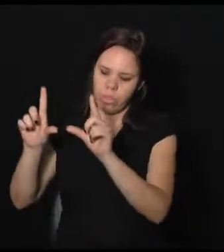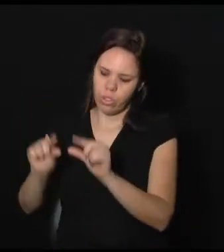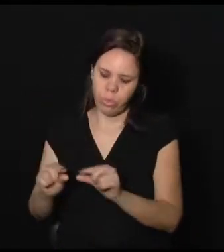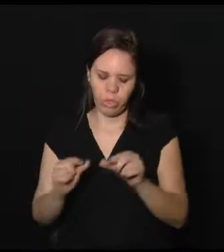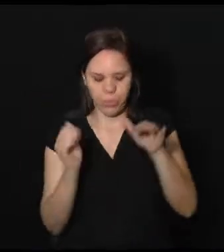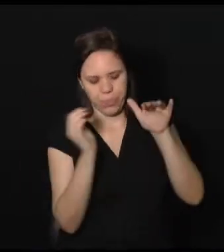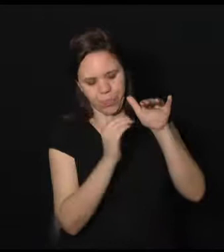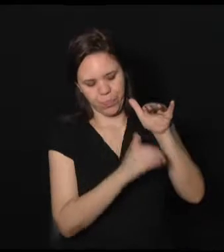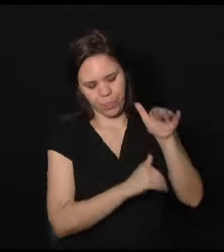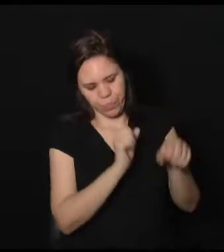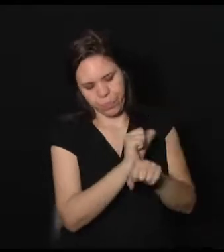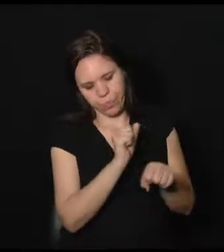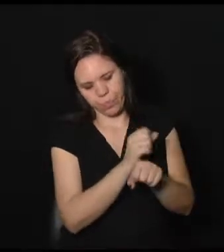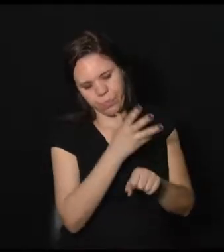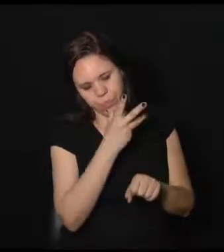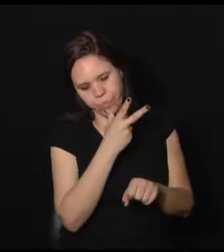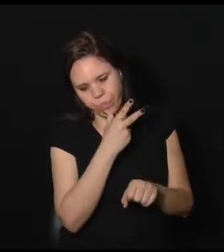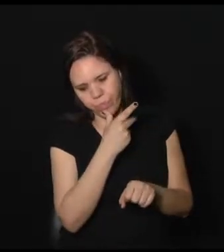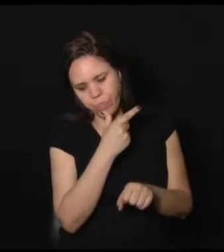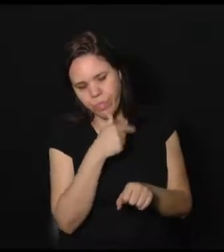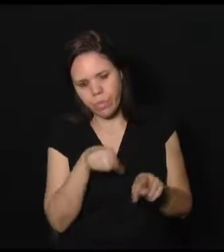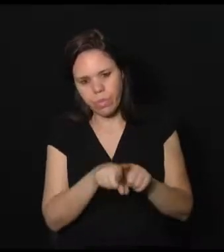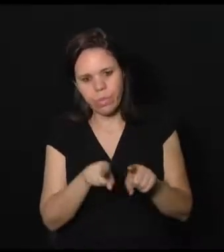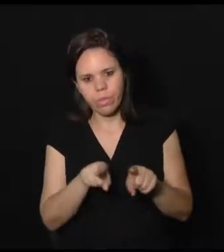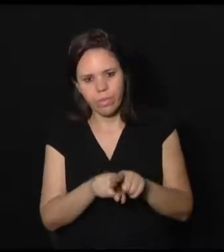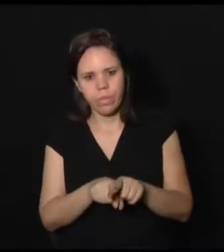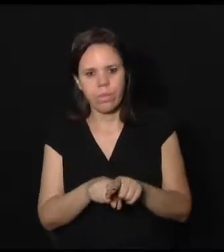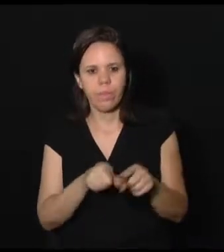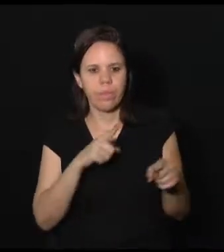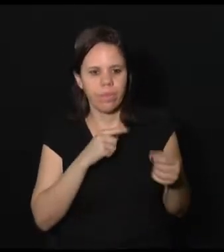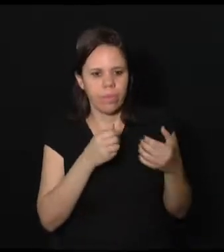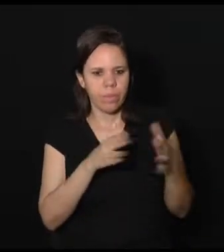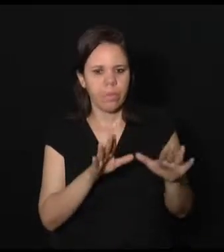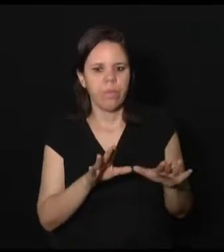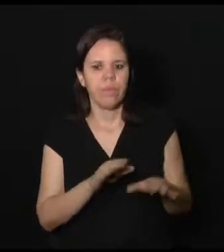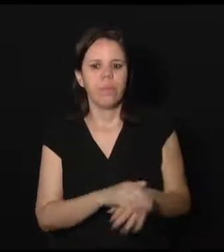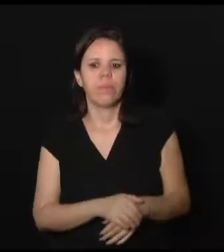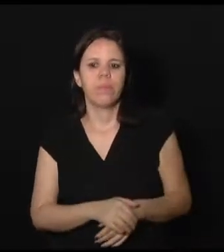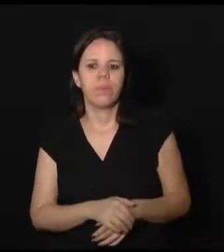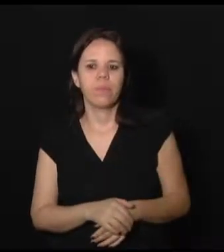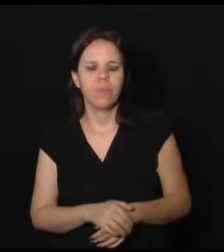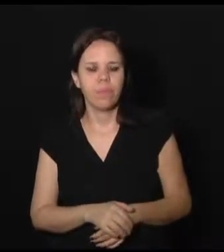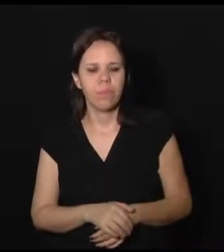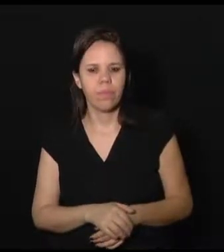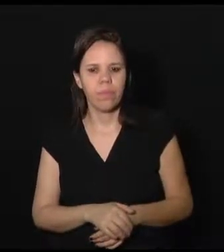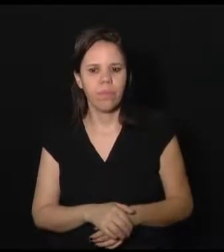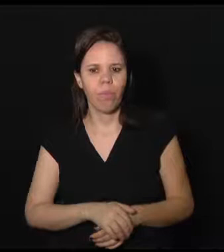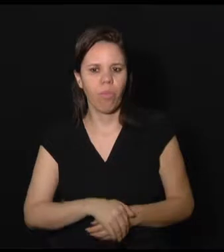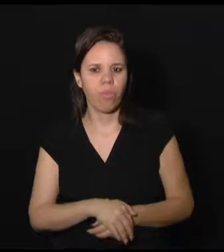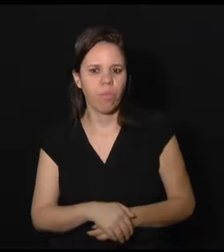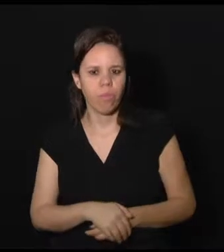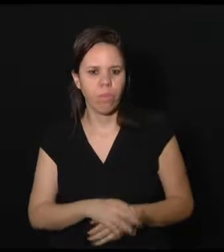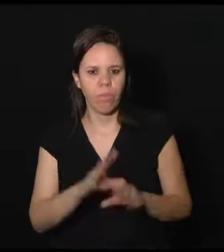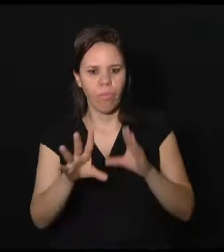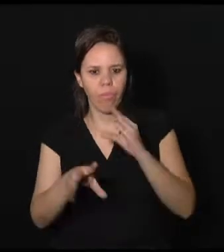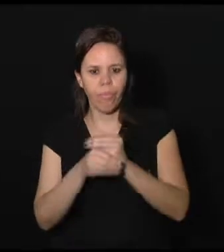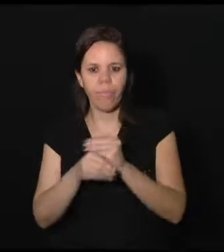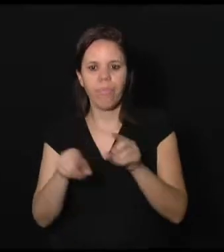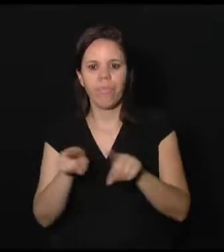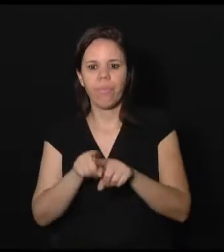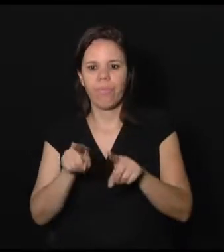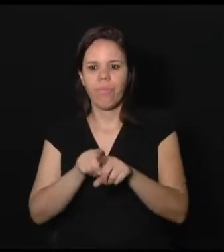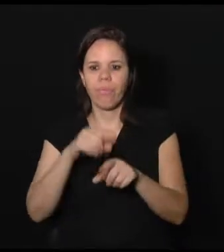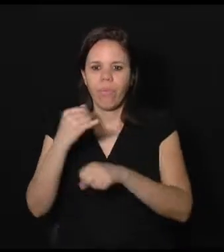e ter um fluxo contínuo de mercadoria, previsibilidade nas operações, né? E também a implementação do Portal